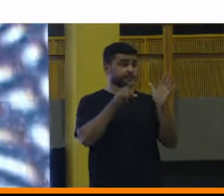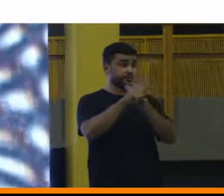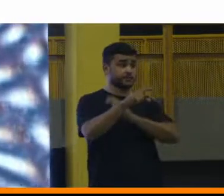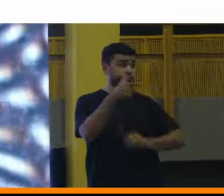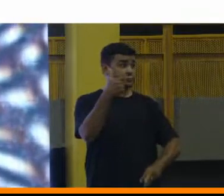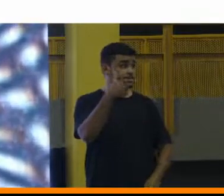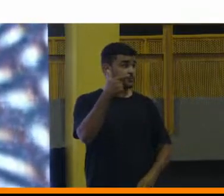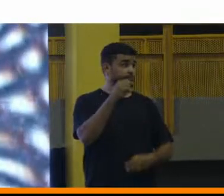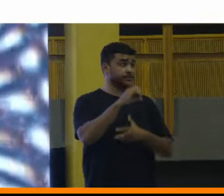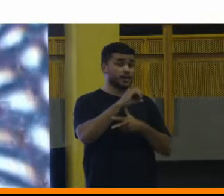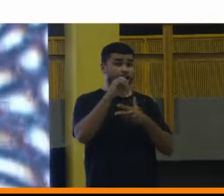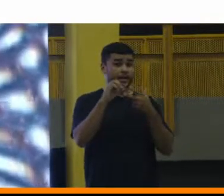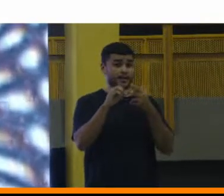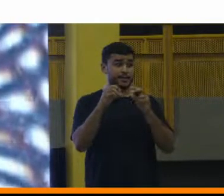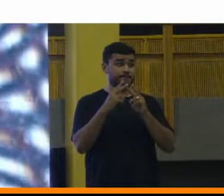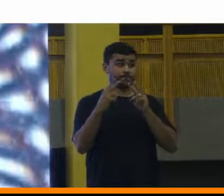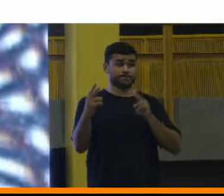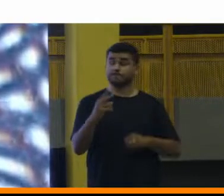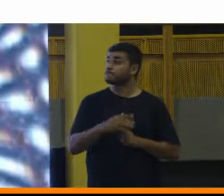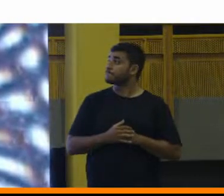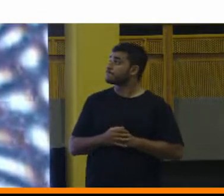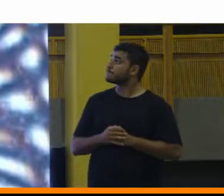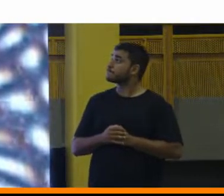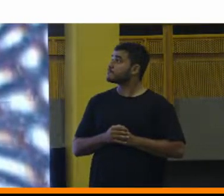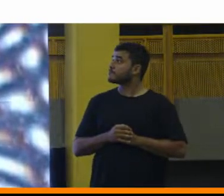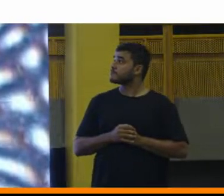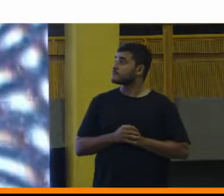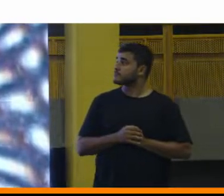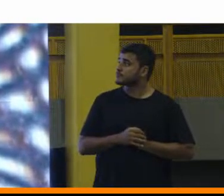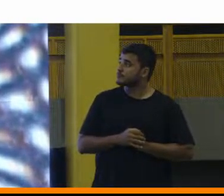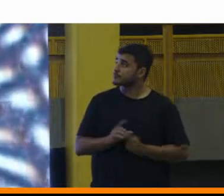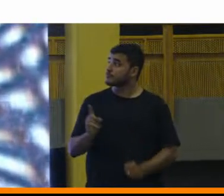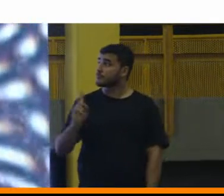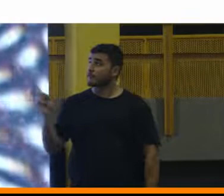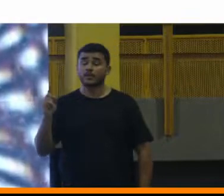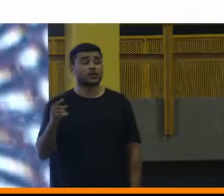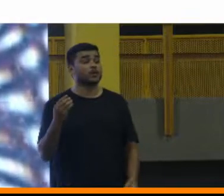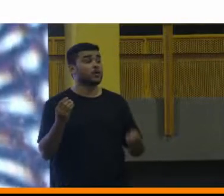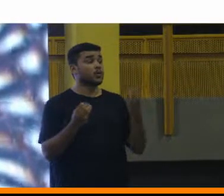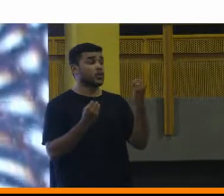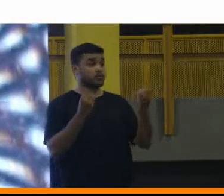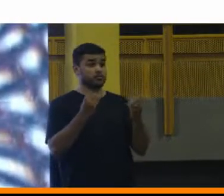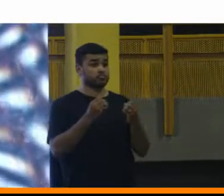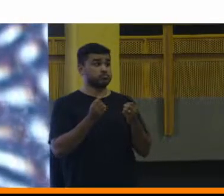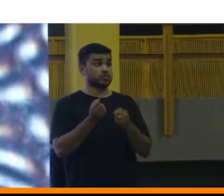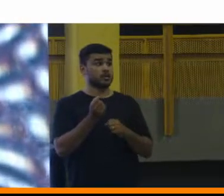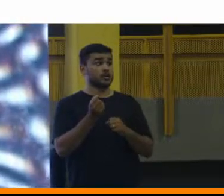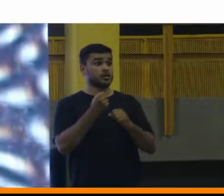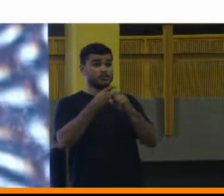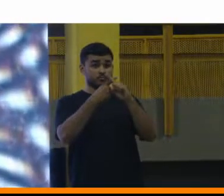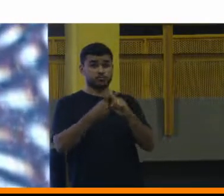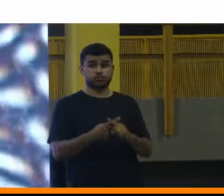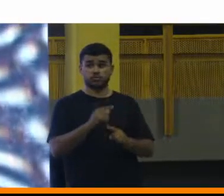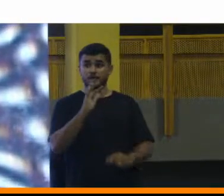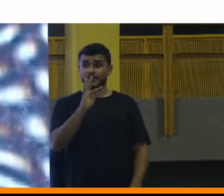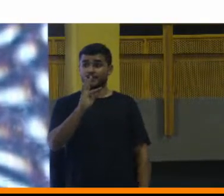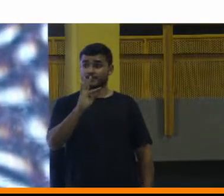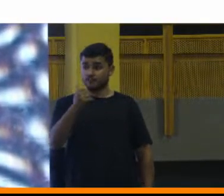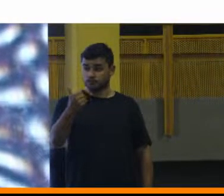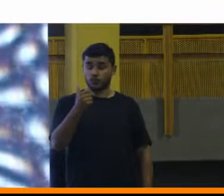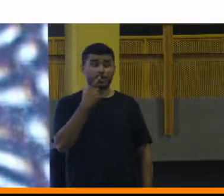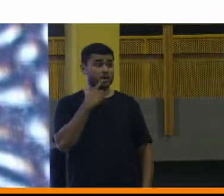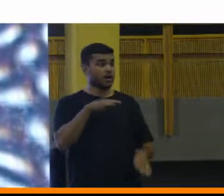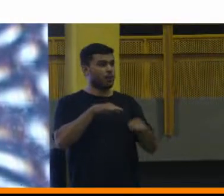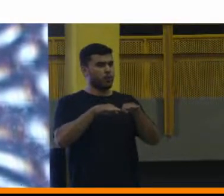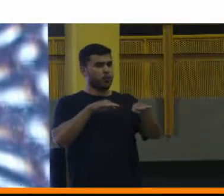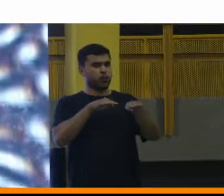No Autódromo de Interlagos, um carro de Fórmula 1 realiza a curva S do Senna. Olha aí, meu